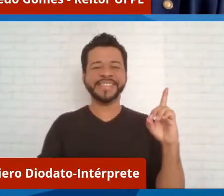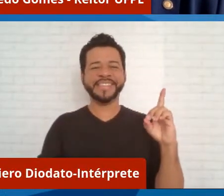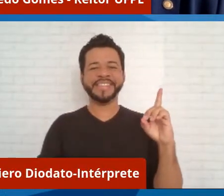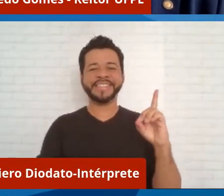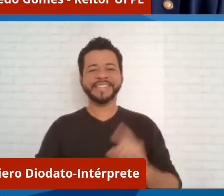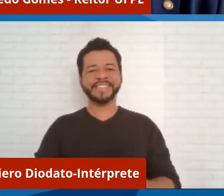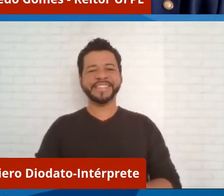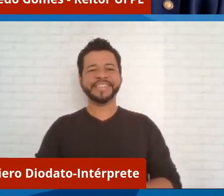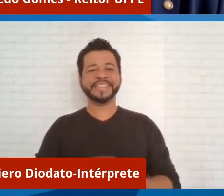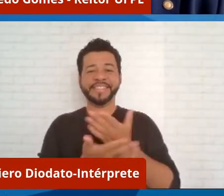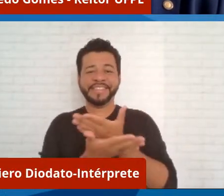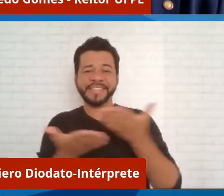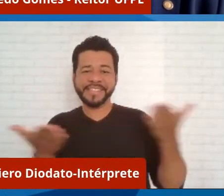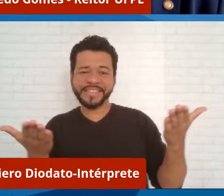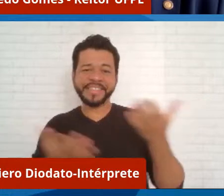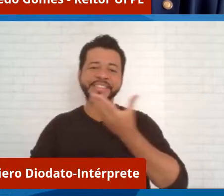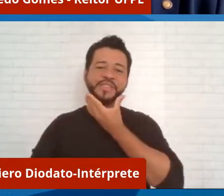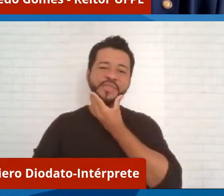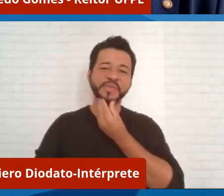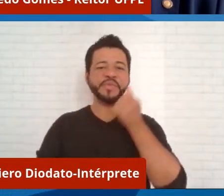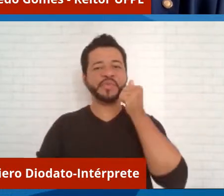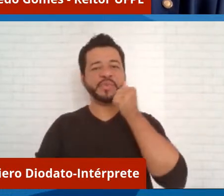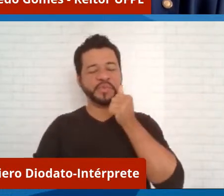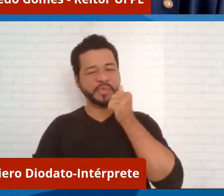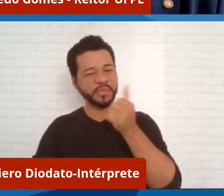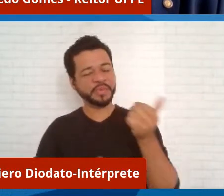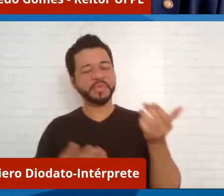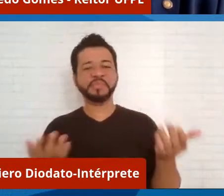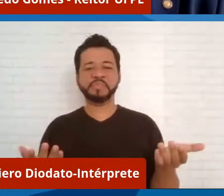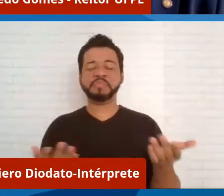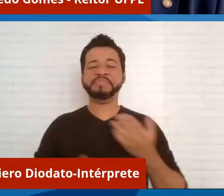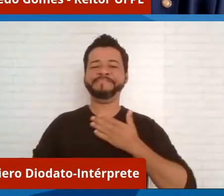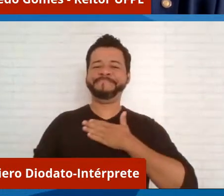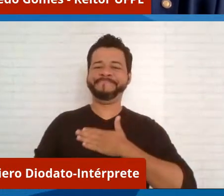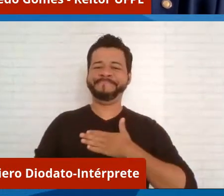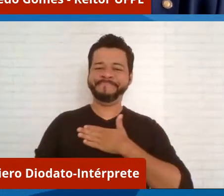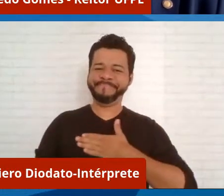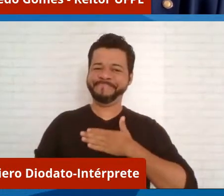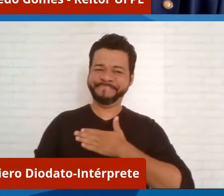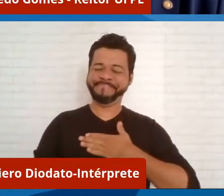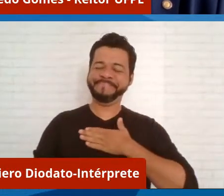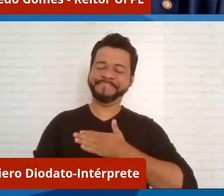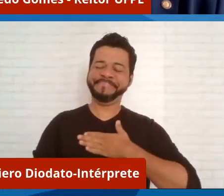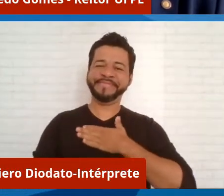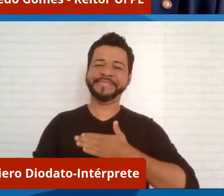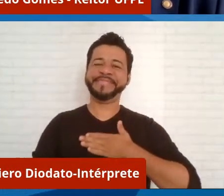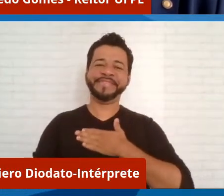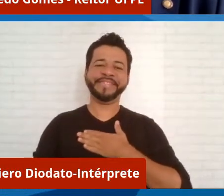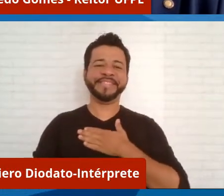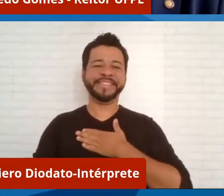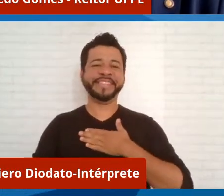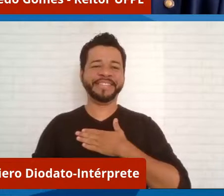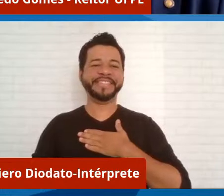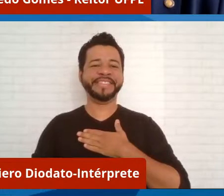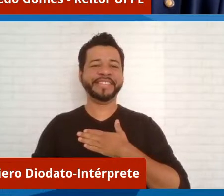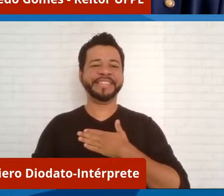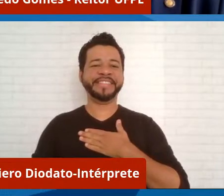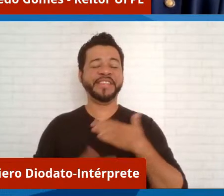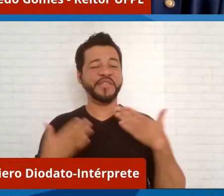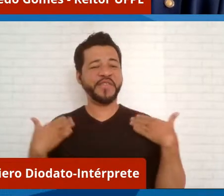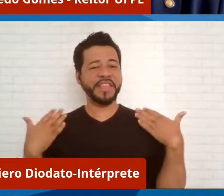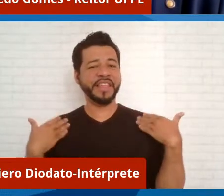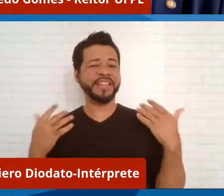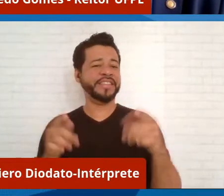a todos e a todas. É com imensa satisfação e alegria que nós